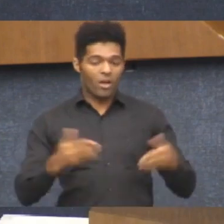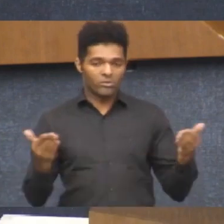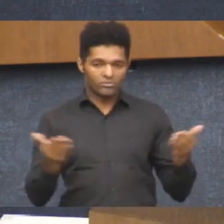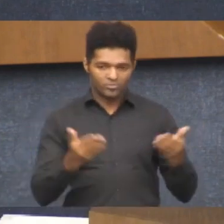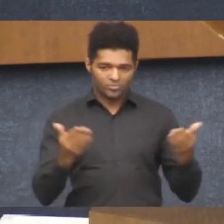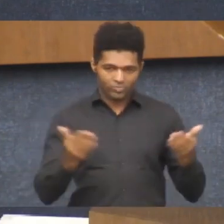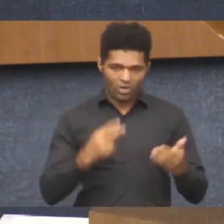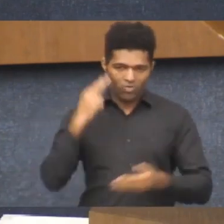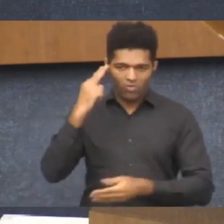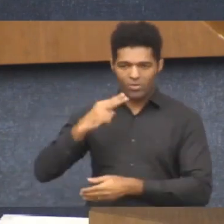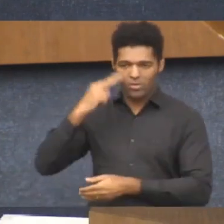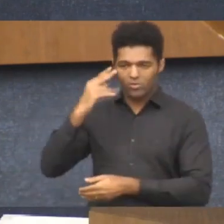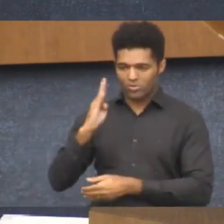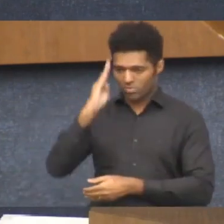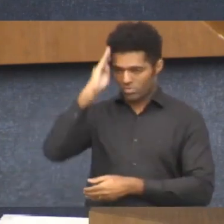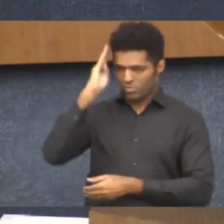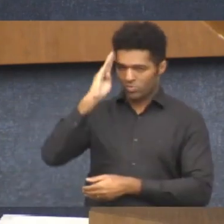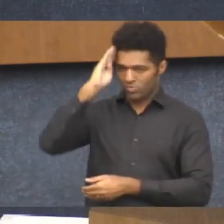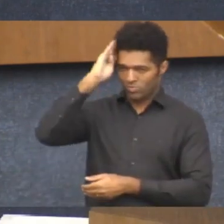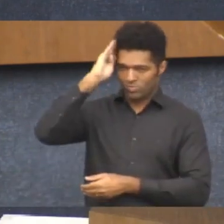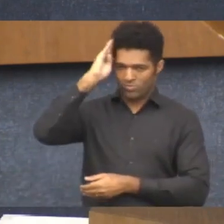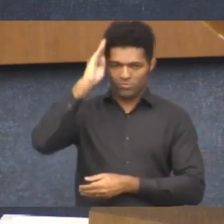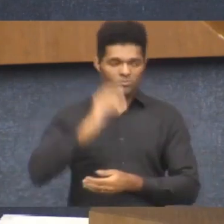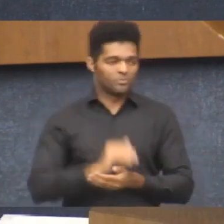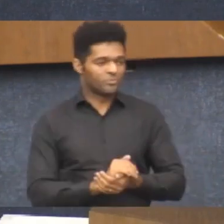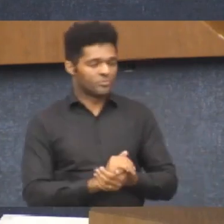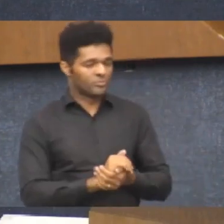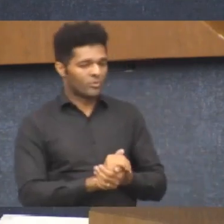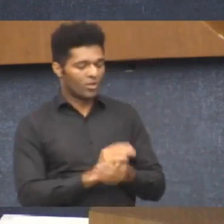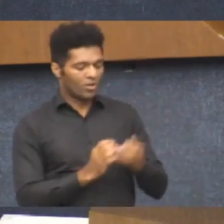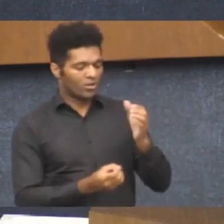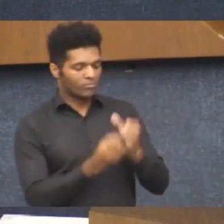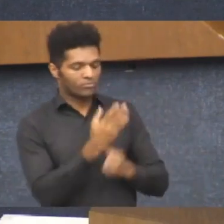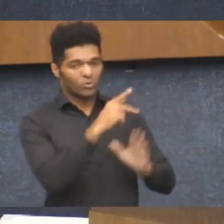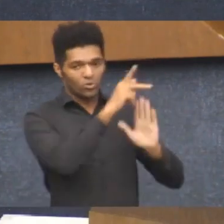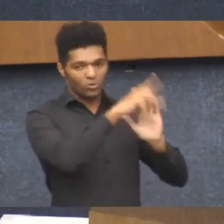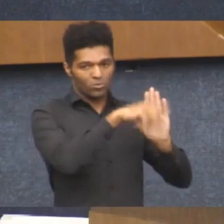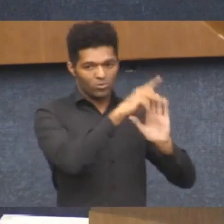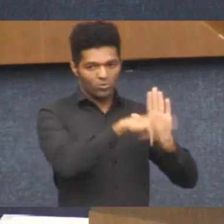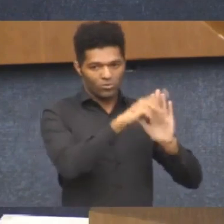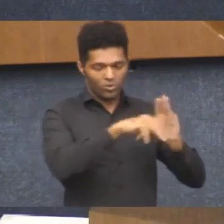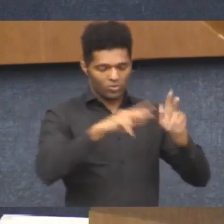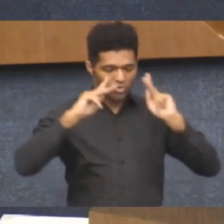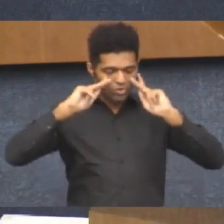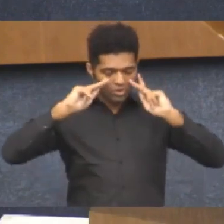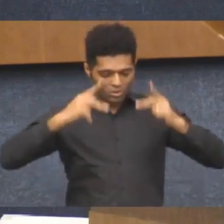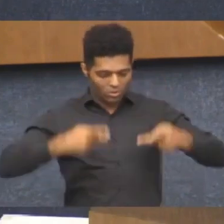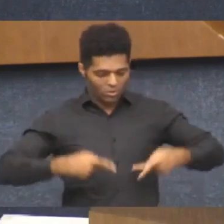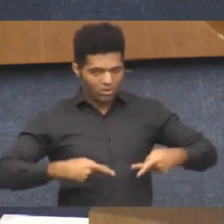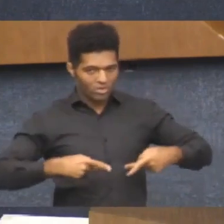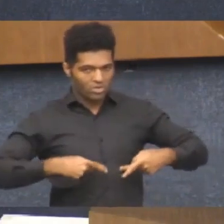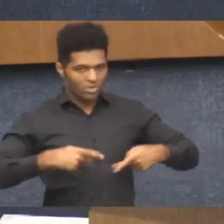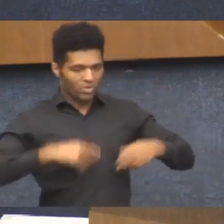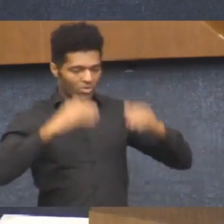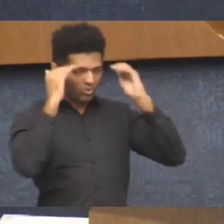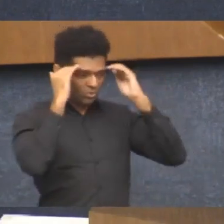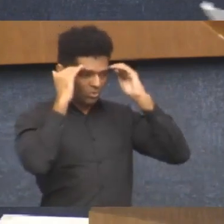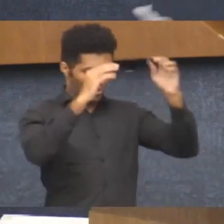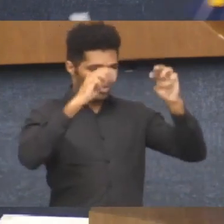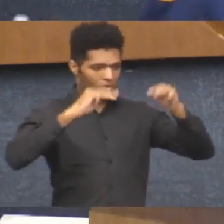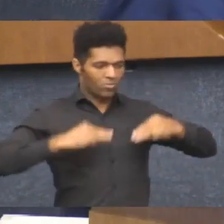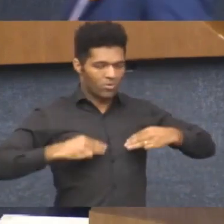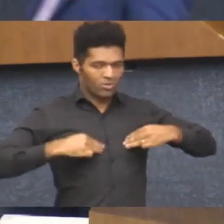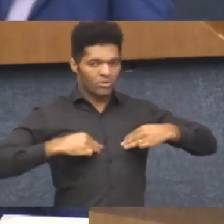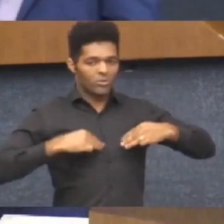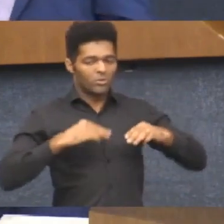Ouviremos agora o vereador Bruno Pedralva, autor do projeto de indicação que resultou na concessão do diploma de honra ao